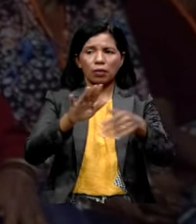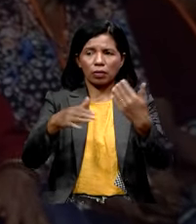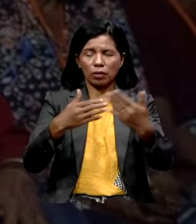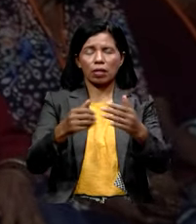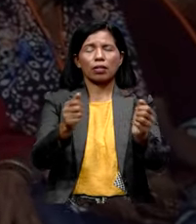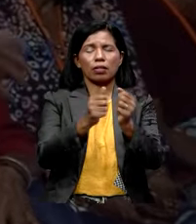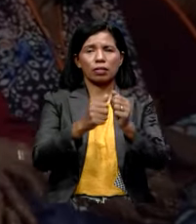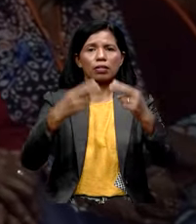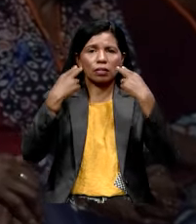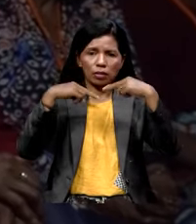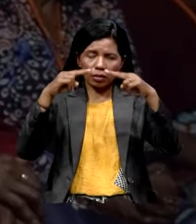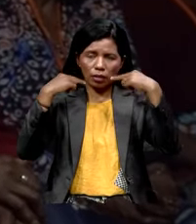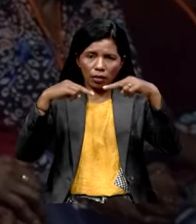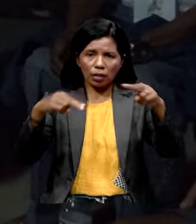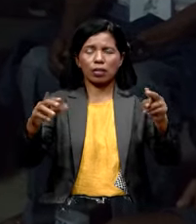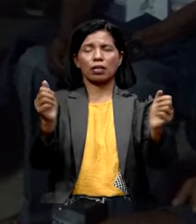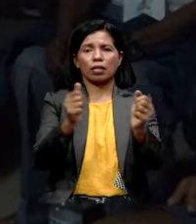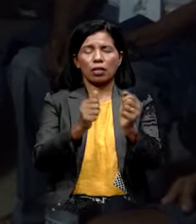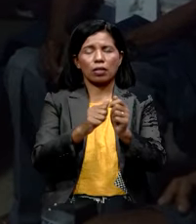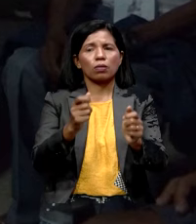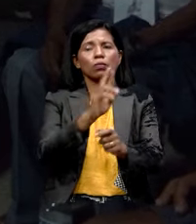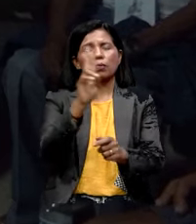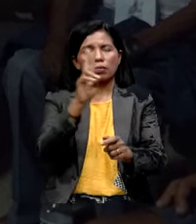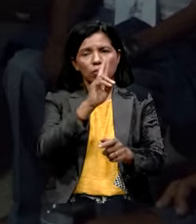jamula logo Buamalos no simo dança tradicional.